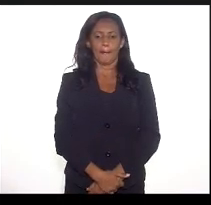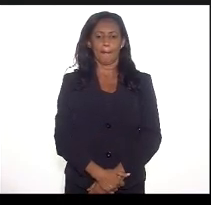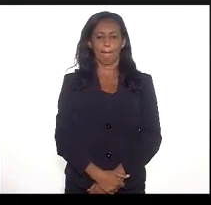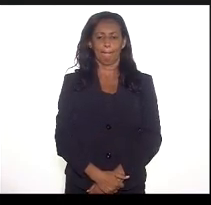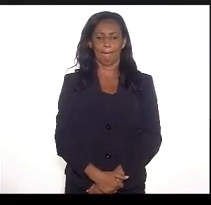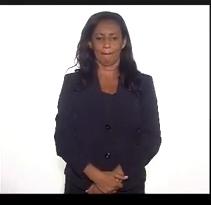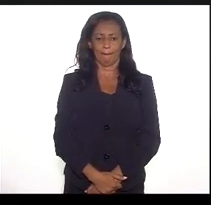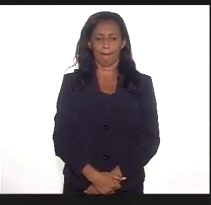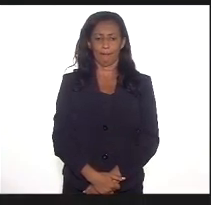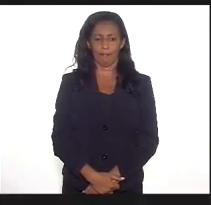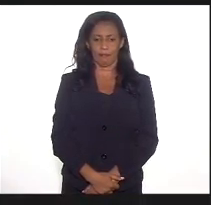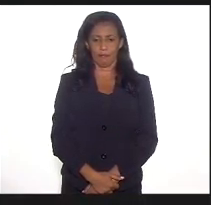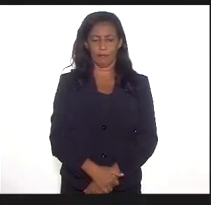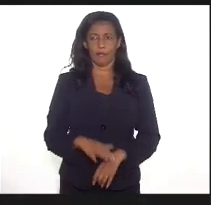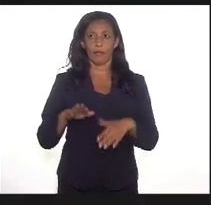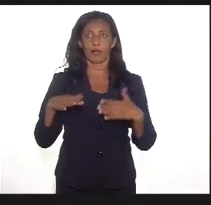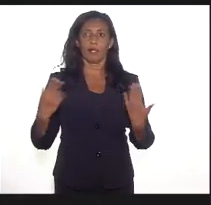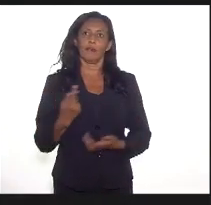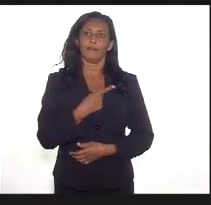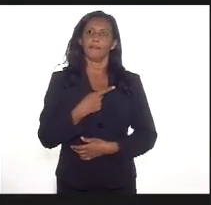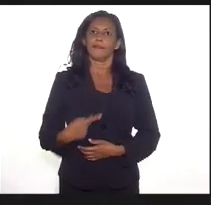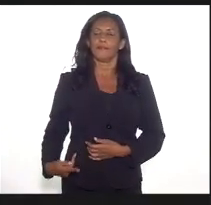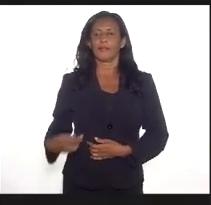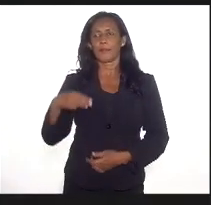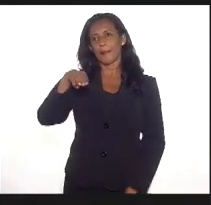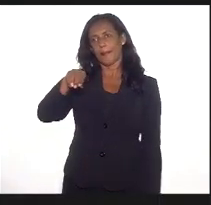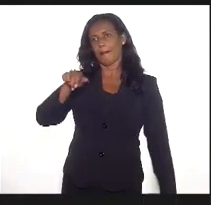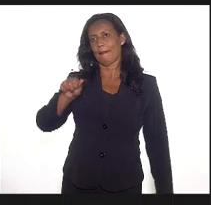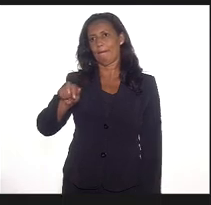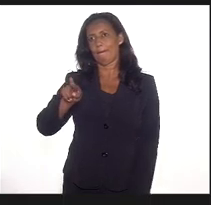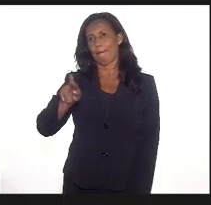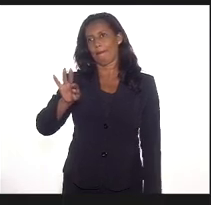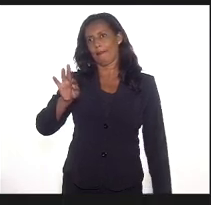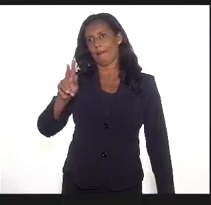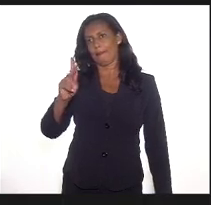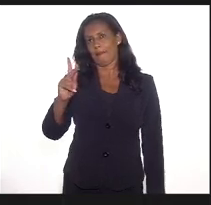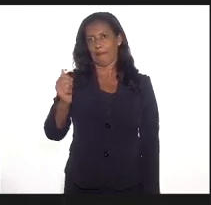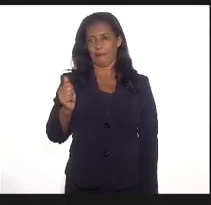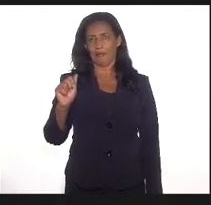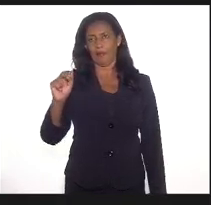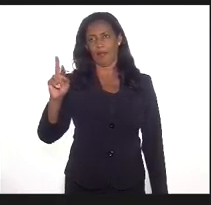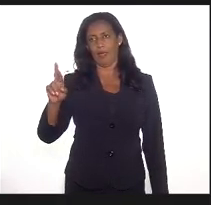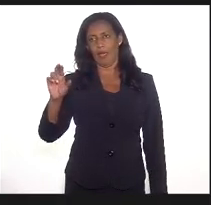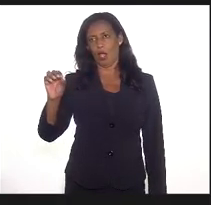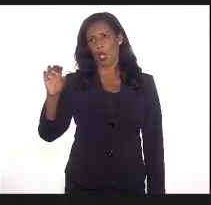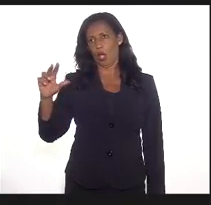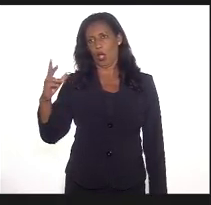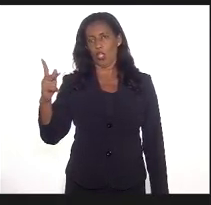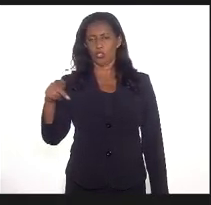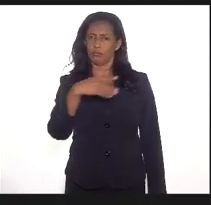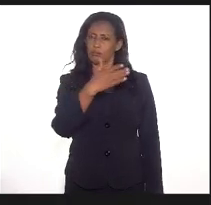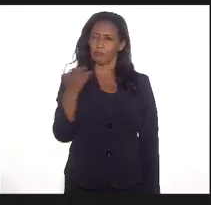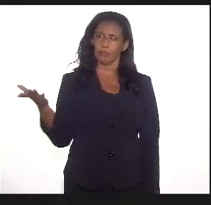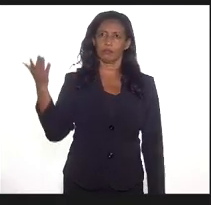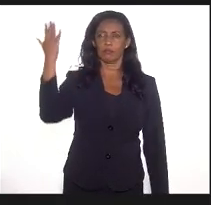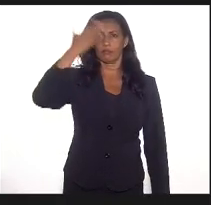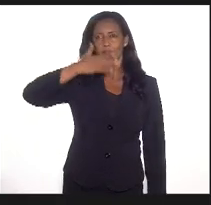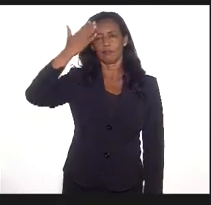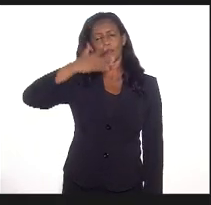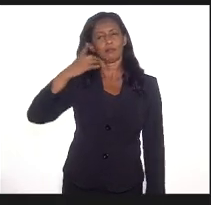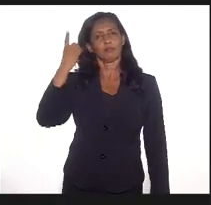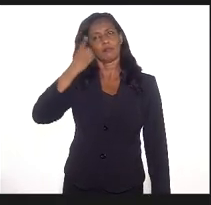Senhora presidente, deputada Marta Rocha, senhores deputados presentes. Deputada